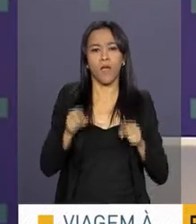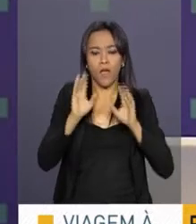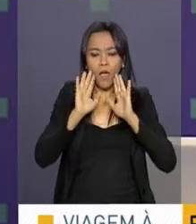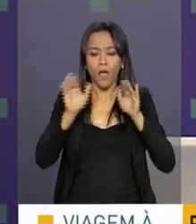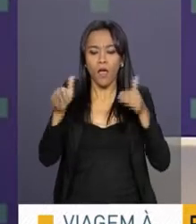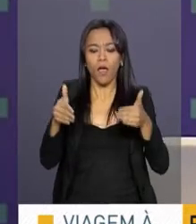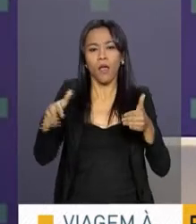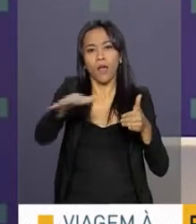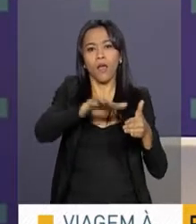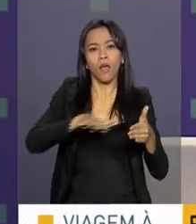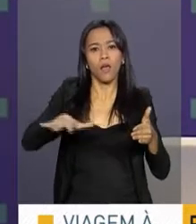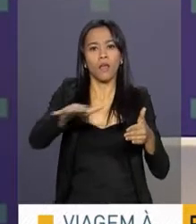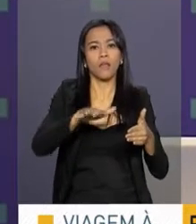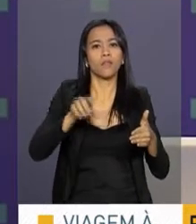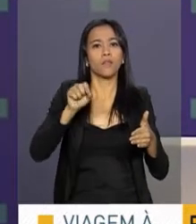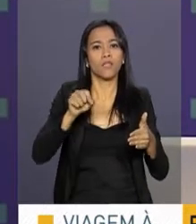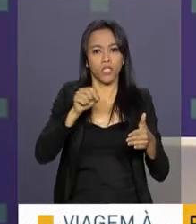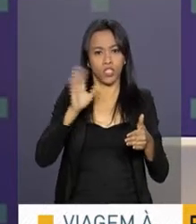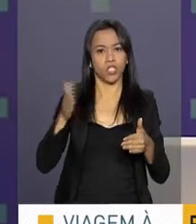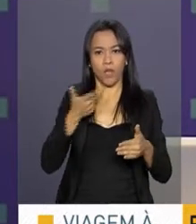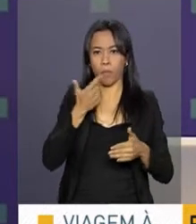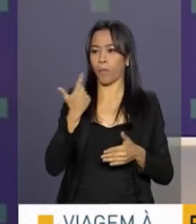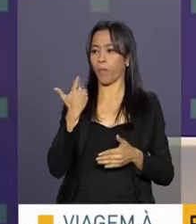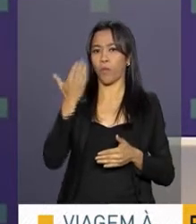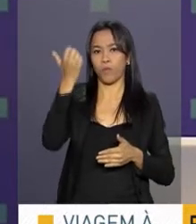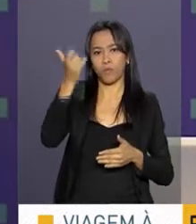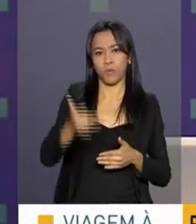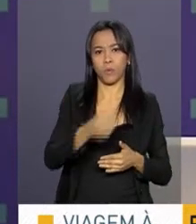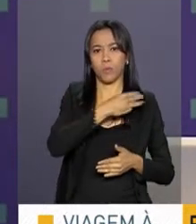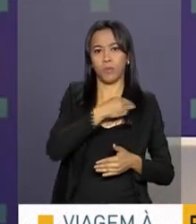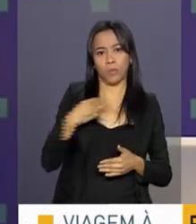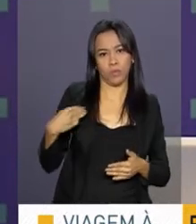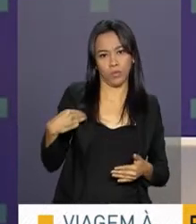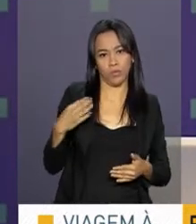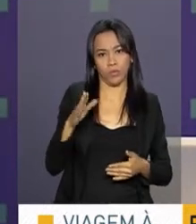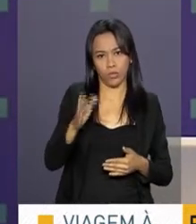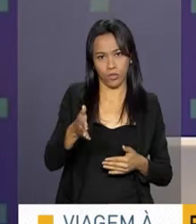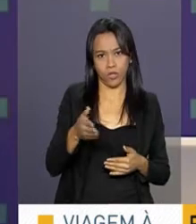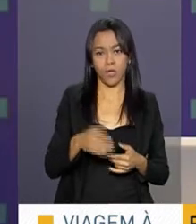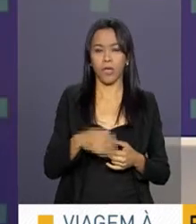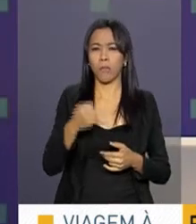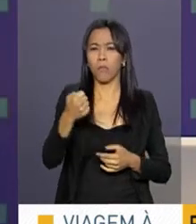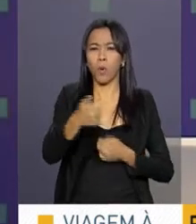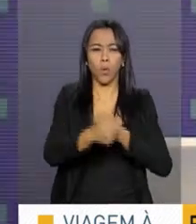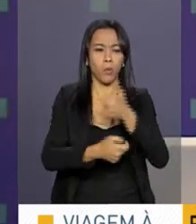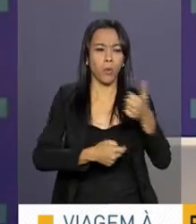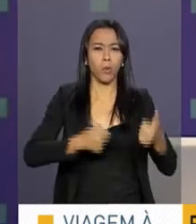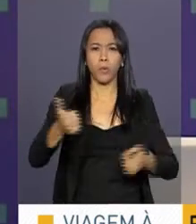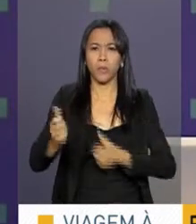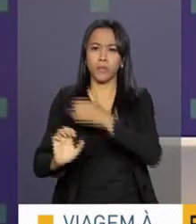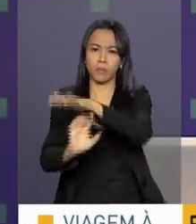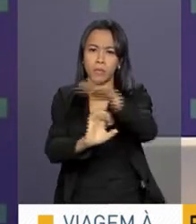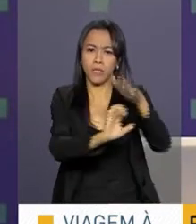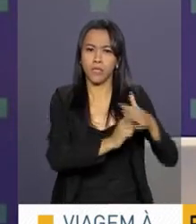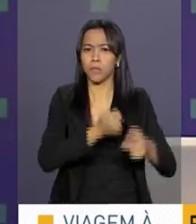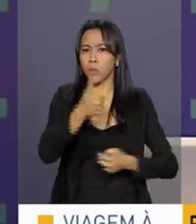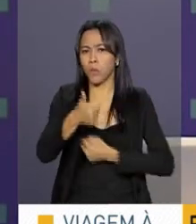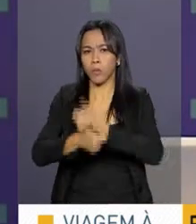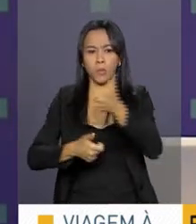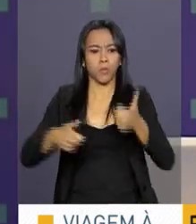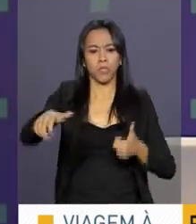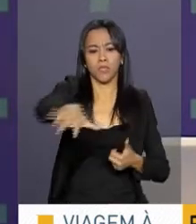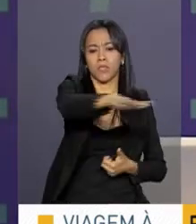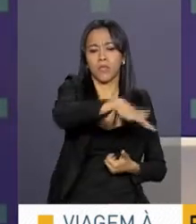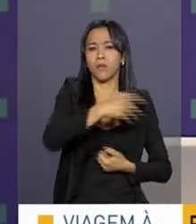como bem falou há pouco o ministro Marcos Pereira, em poucas empresas, em poucos setores, em poucos